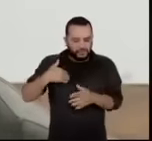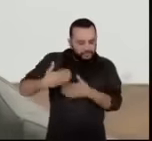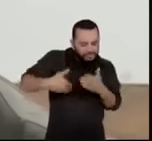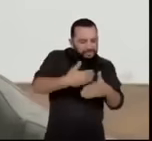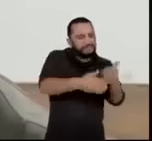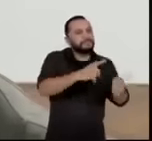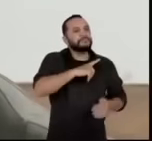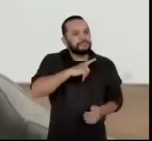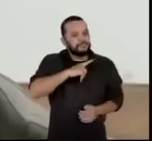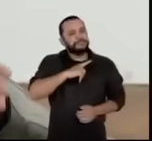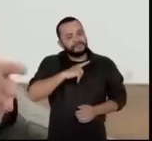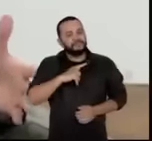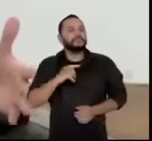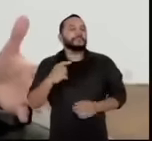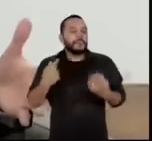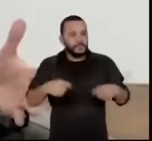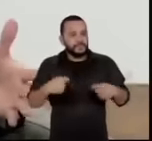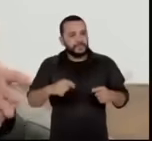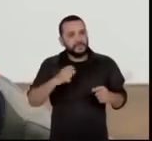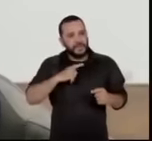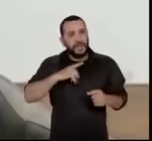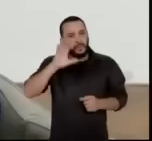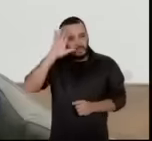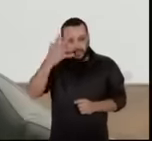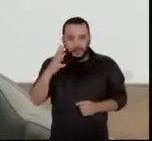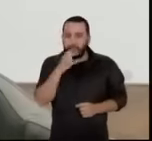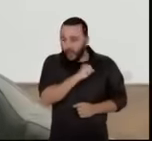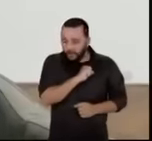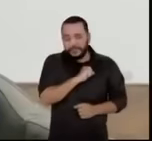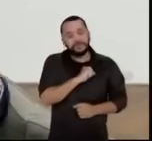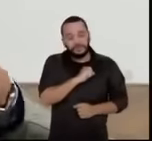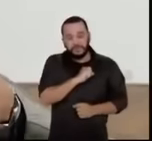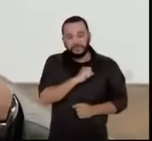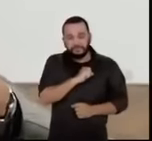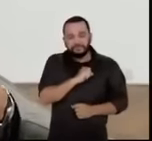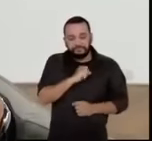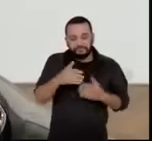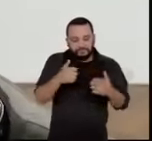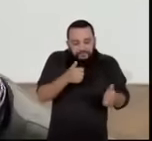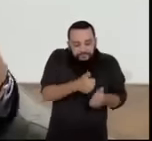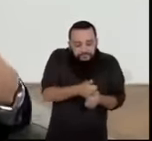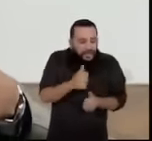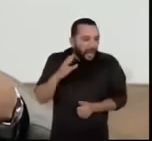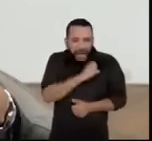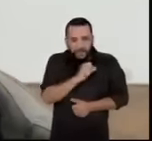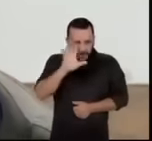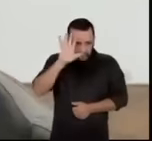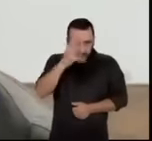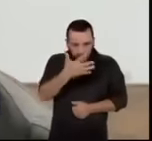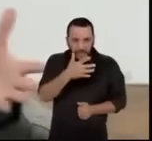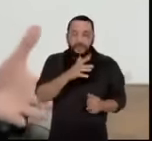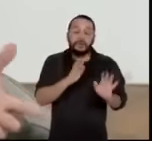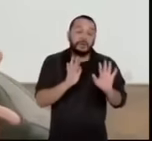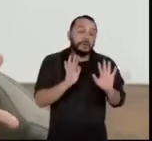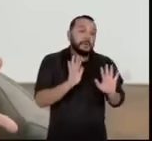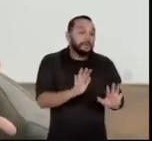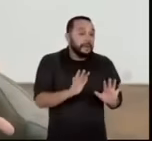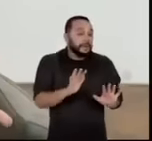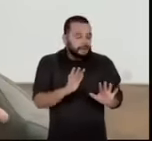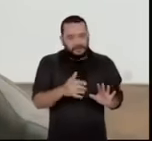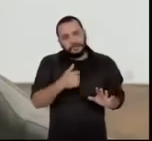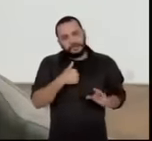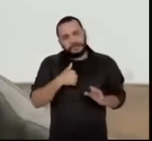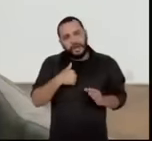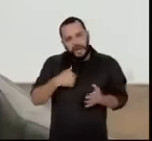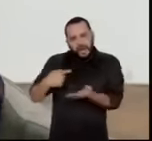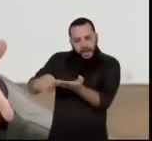uma solução de consenso muito em breve. E sendo retomado, e nós retomaremos assim que haja o